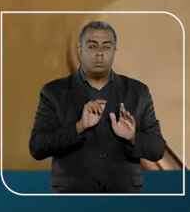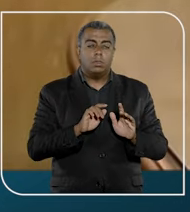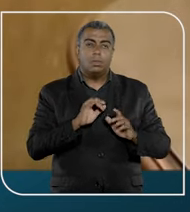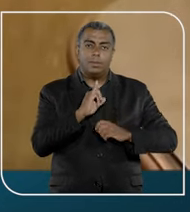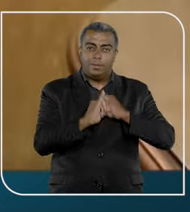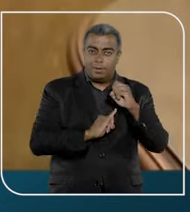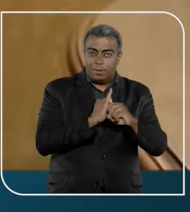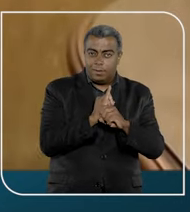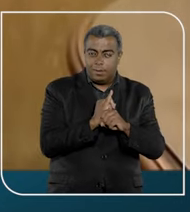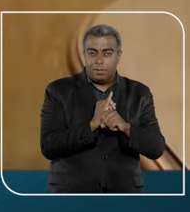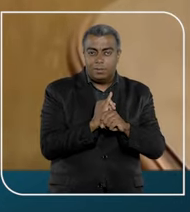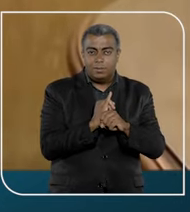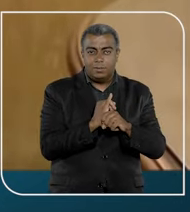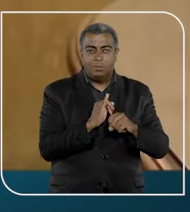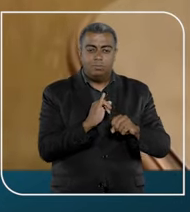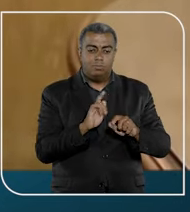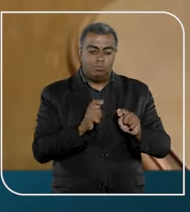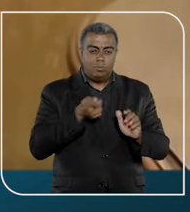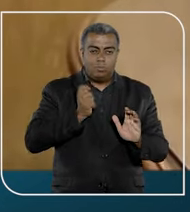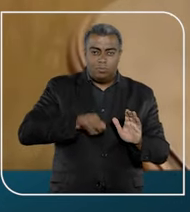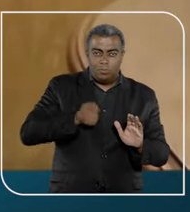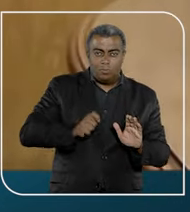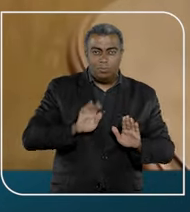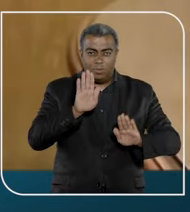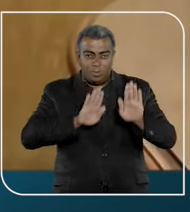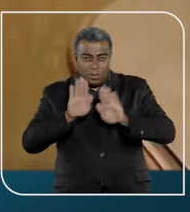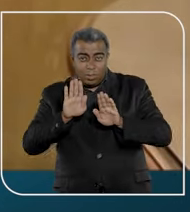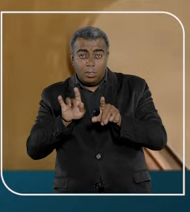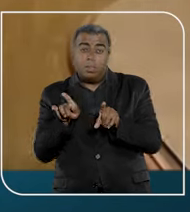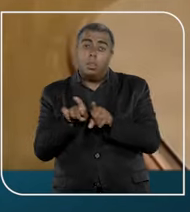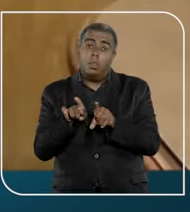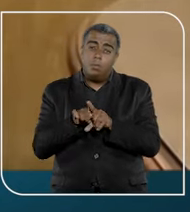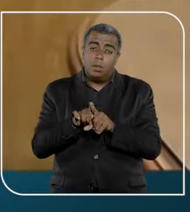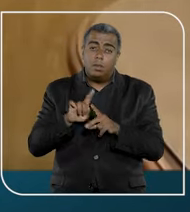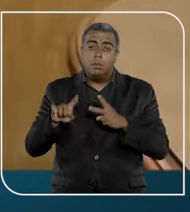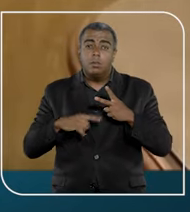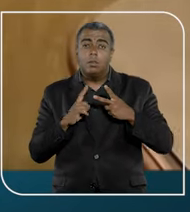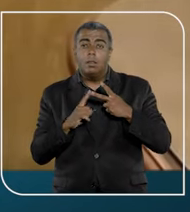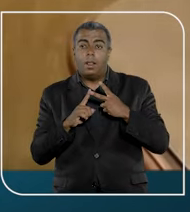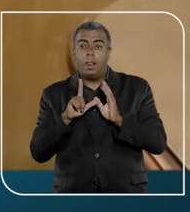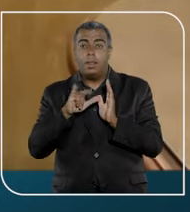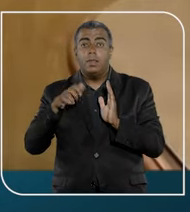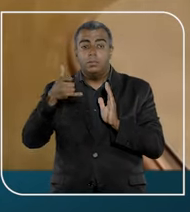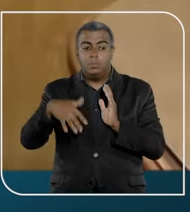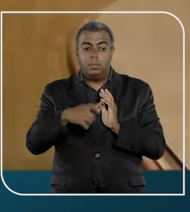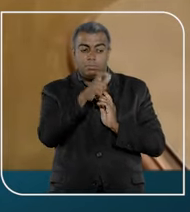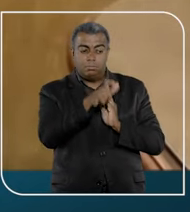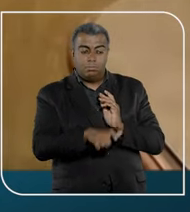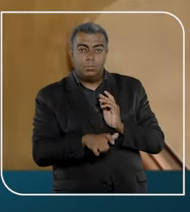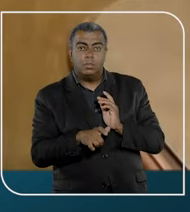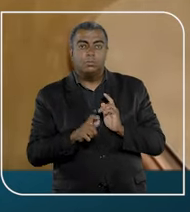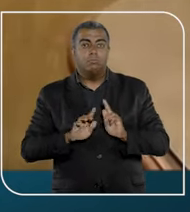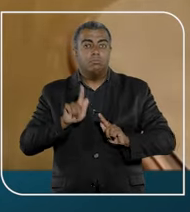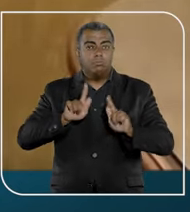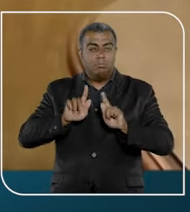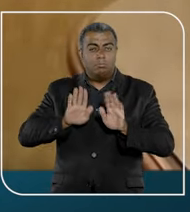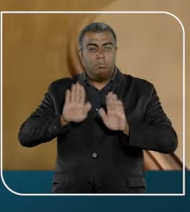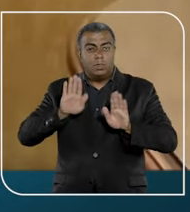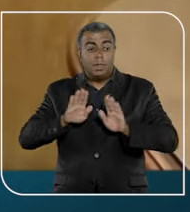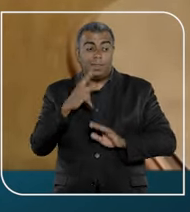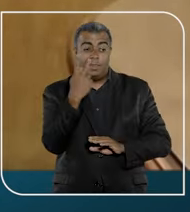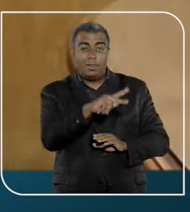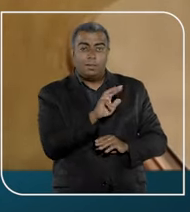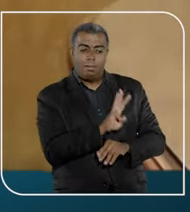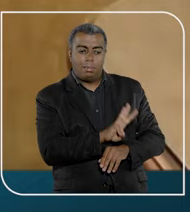eletrônico quanto a figura do leiloeiro previsto em lei. Então, a gente faz agora no site